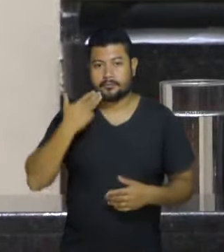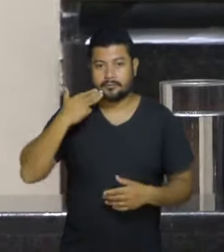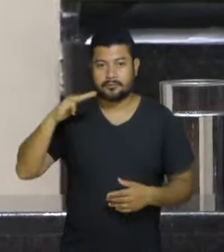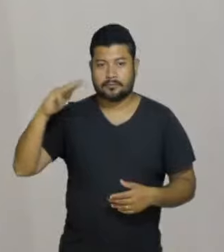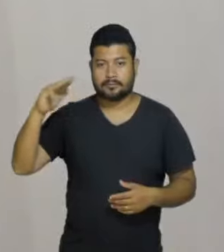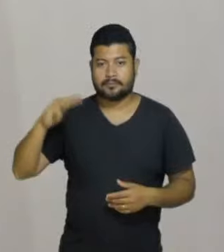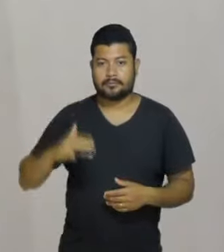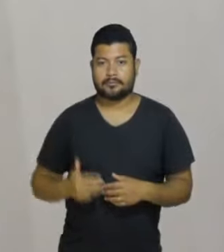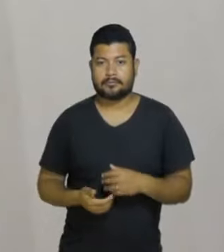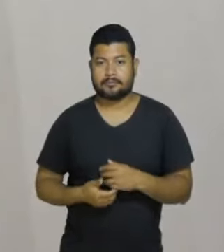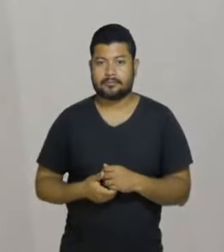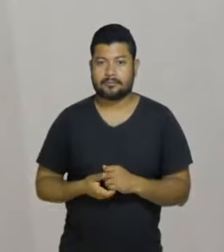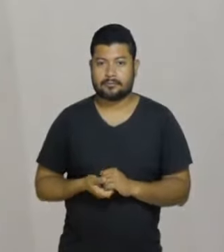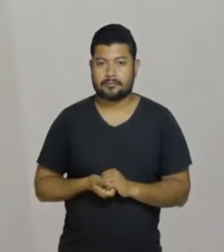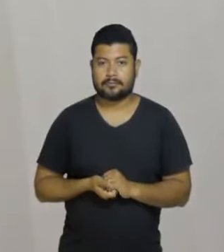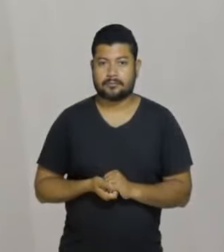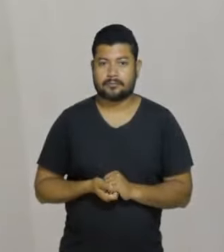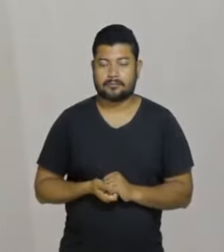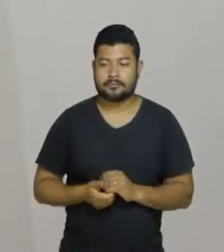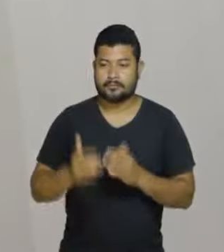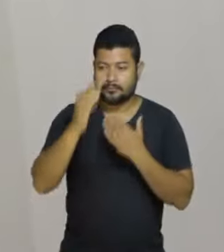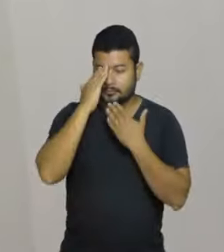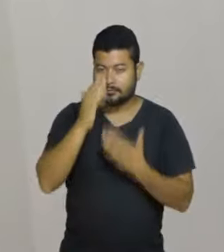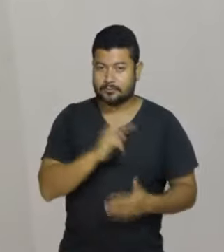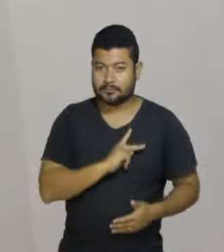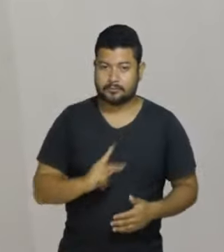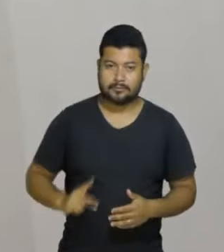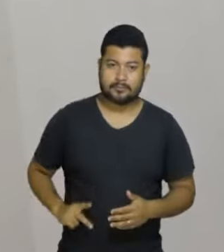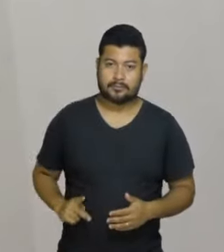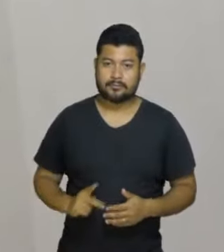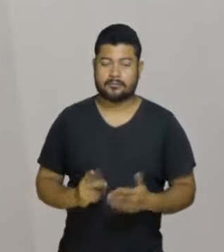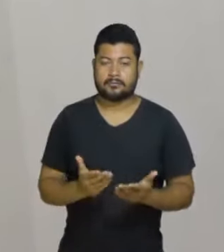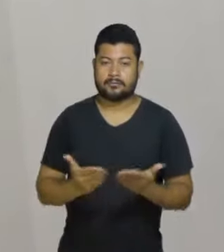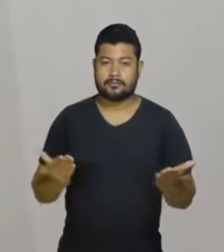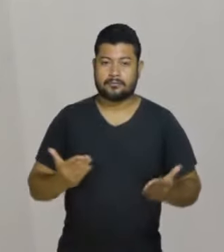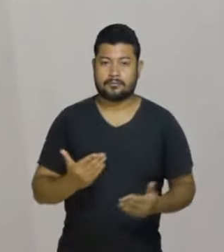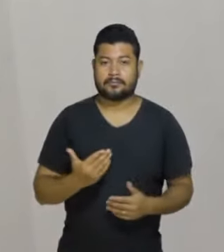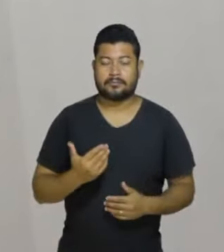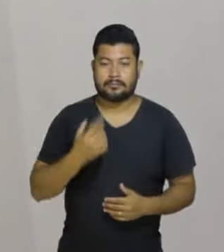Cadorim. Obrigado, presidente. Colegas deputados,